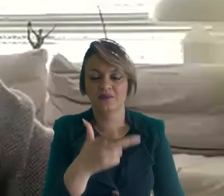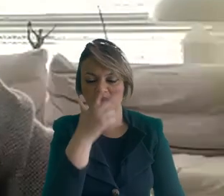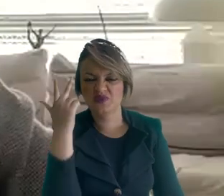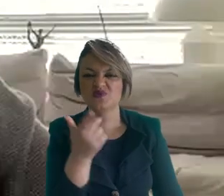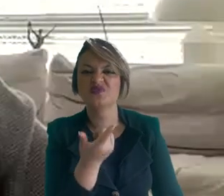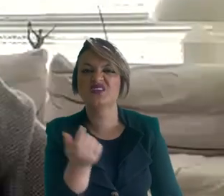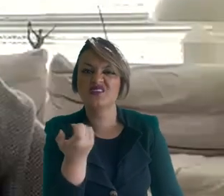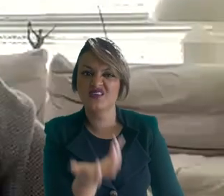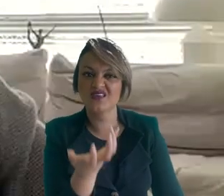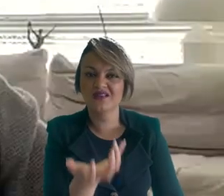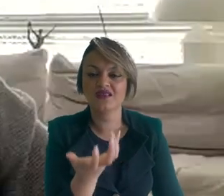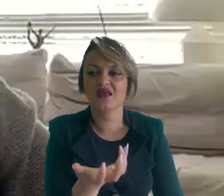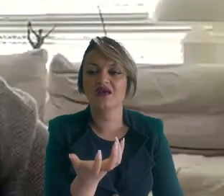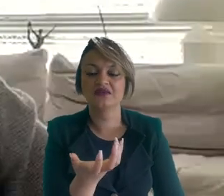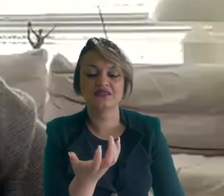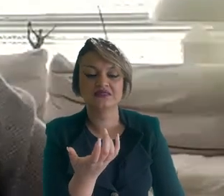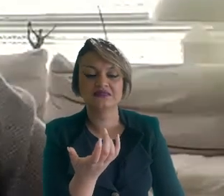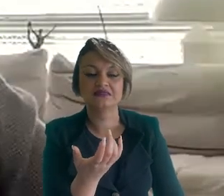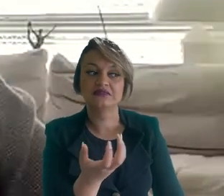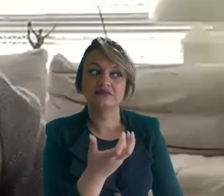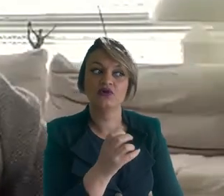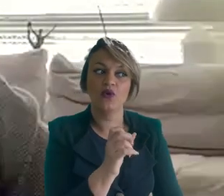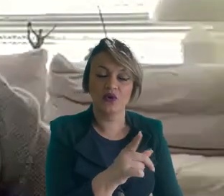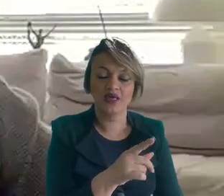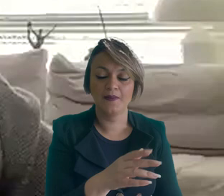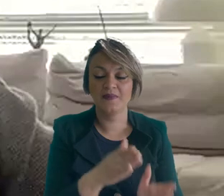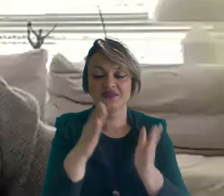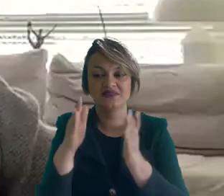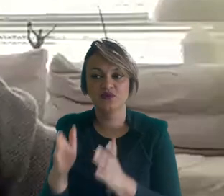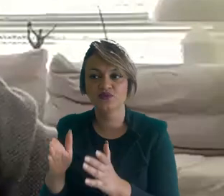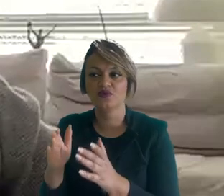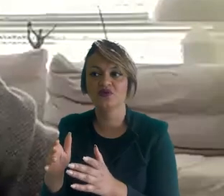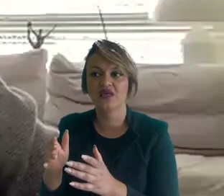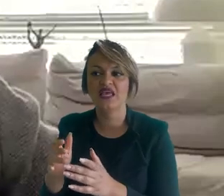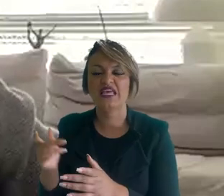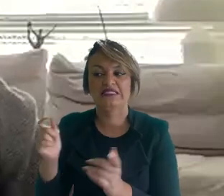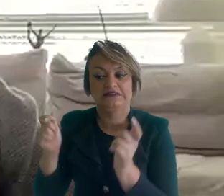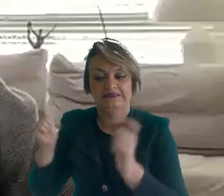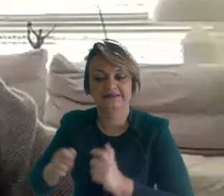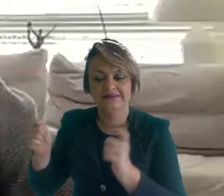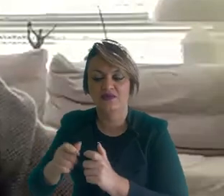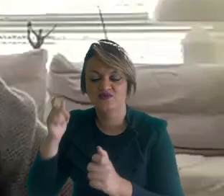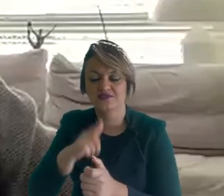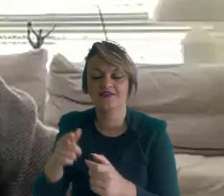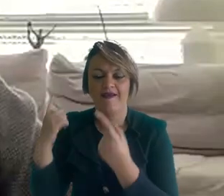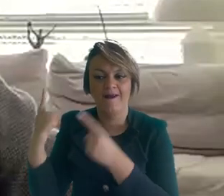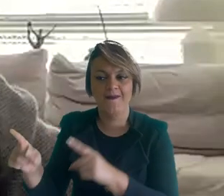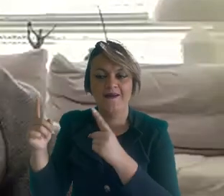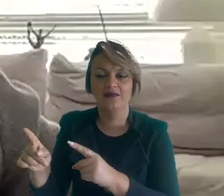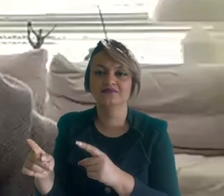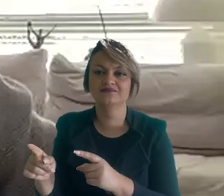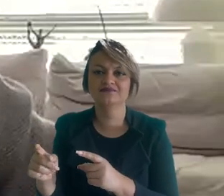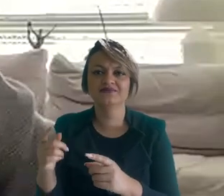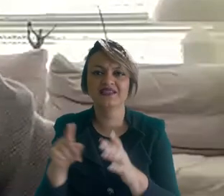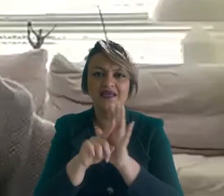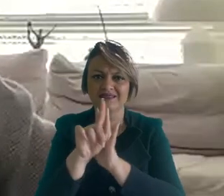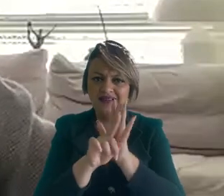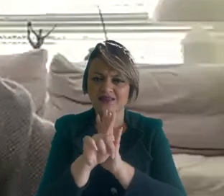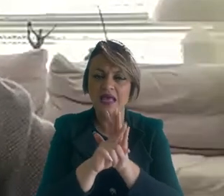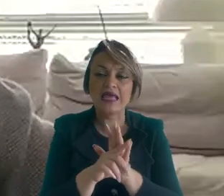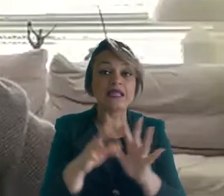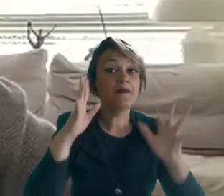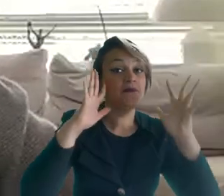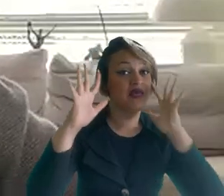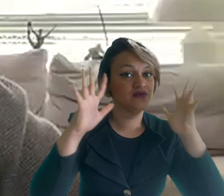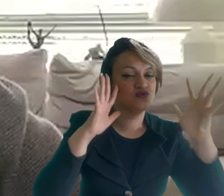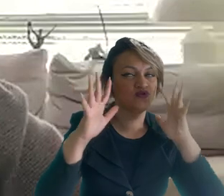agente na sua capacidade nefasta de causar mal a outra não da cogitação